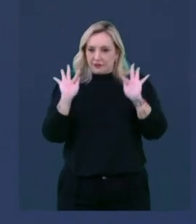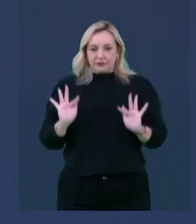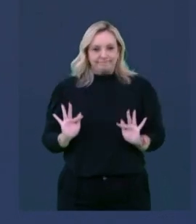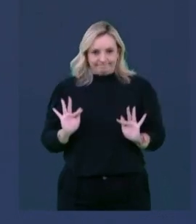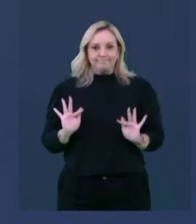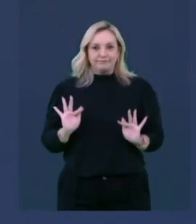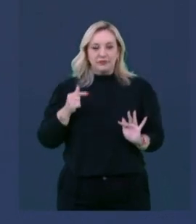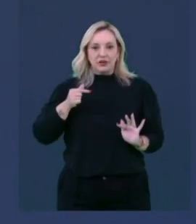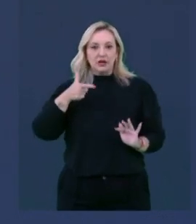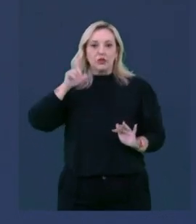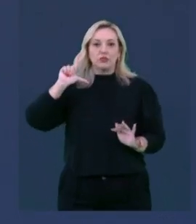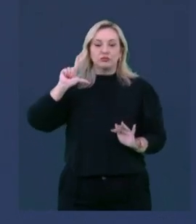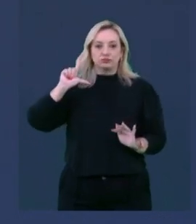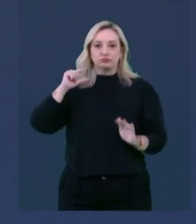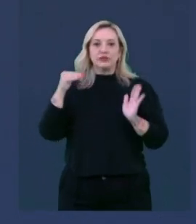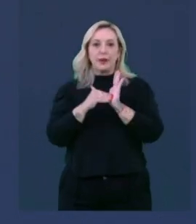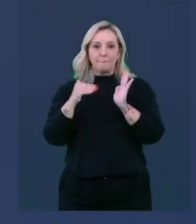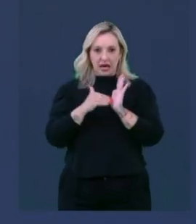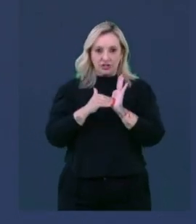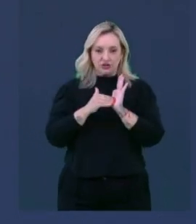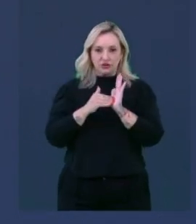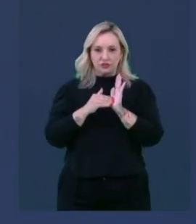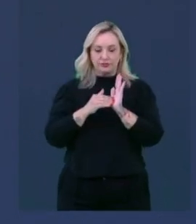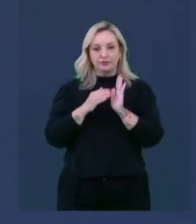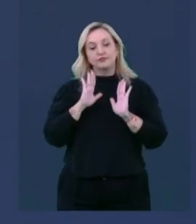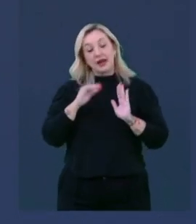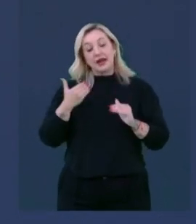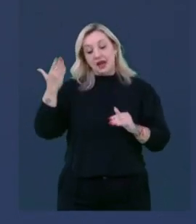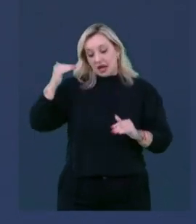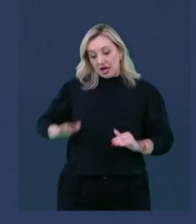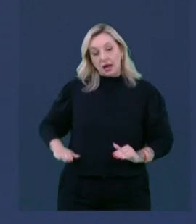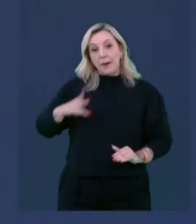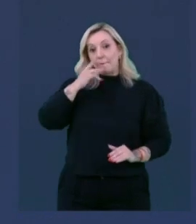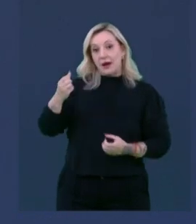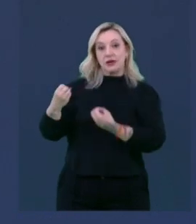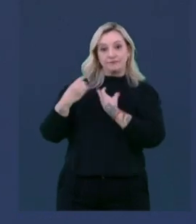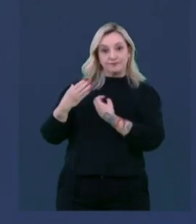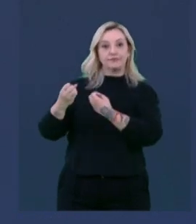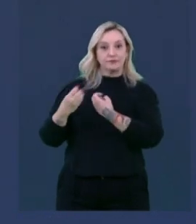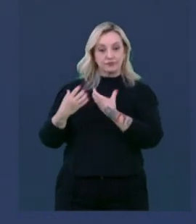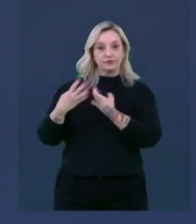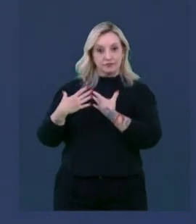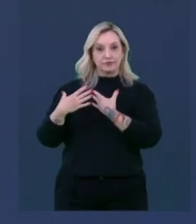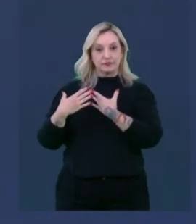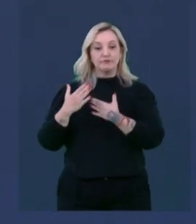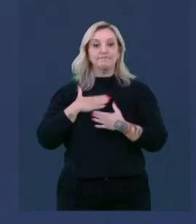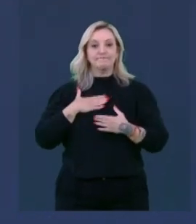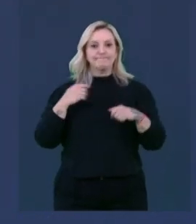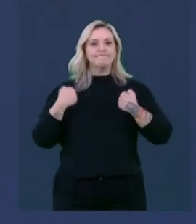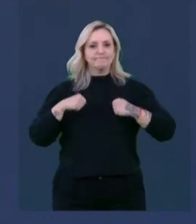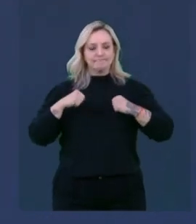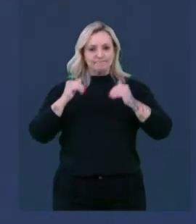aconteceu no último debate Claro que não mas desde criança o meu pai me ensinou que eu teria